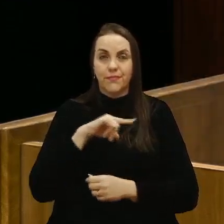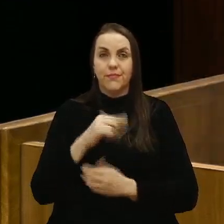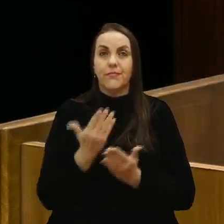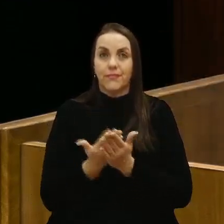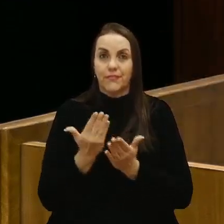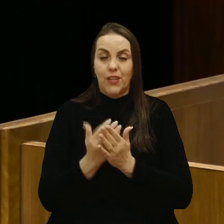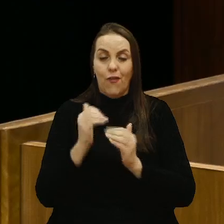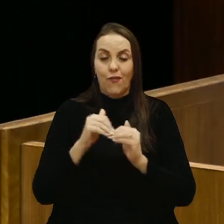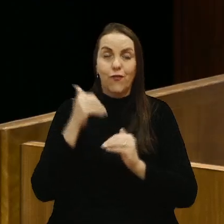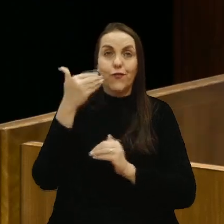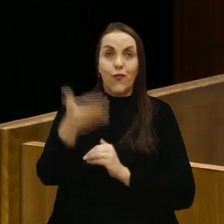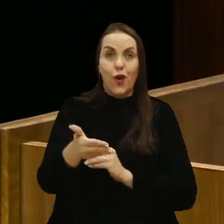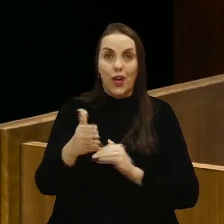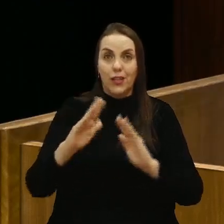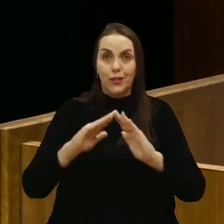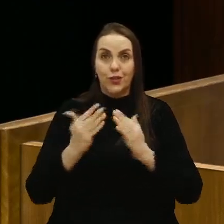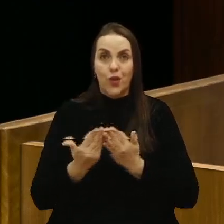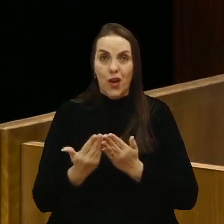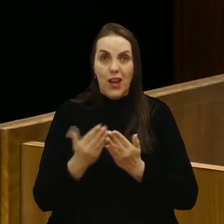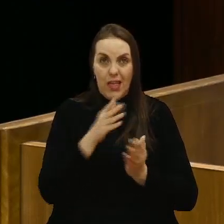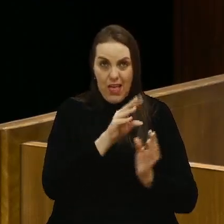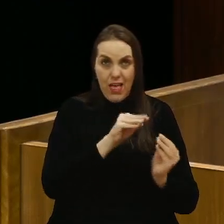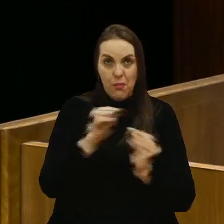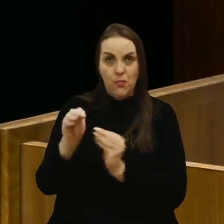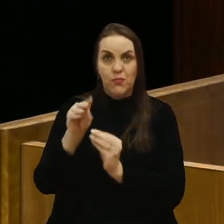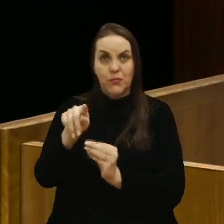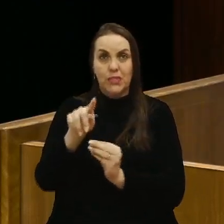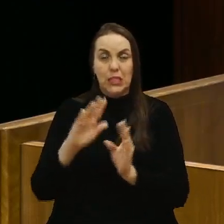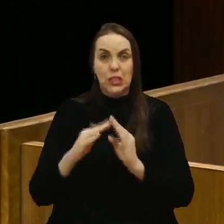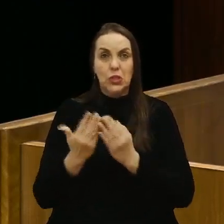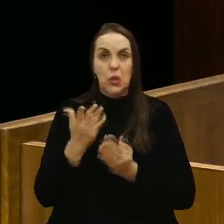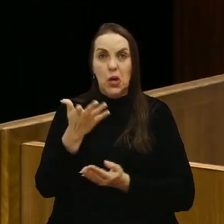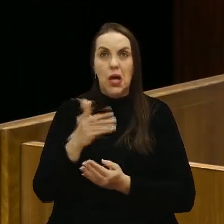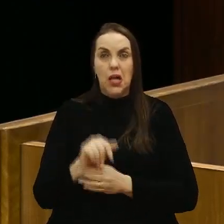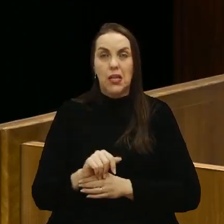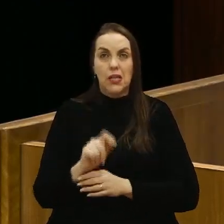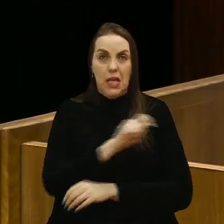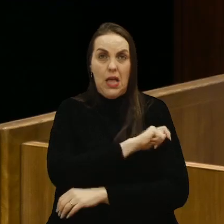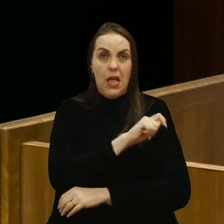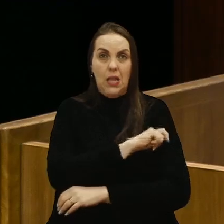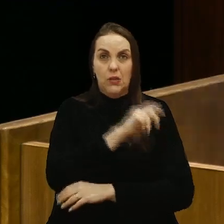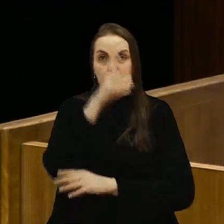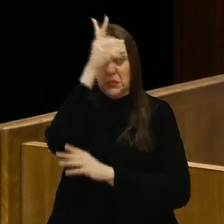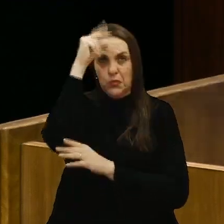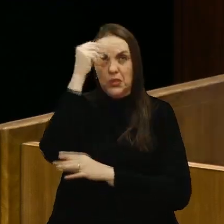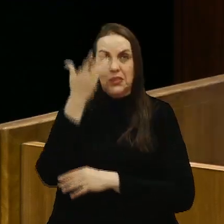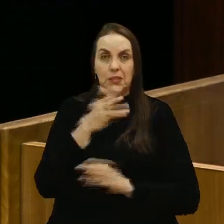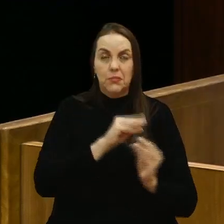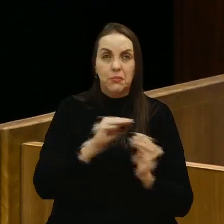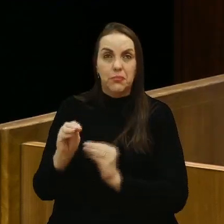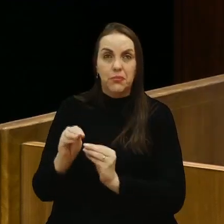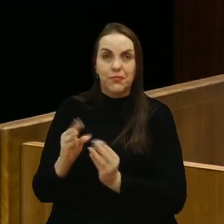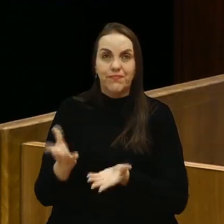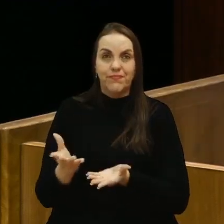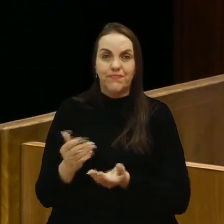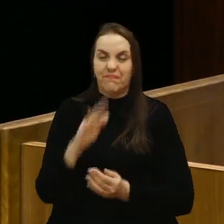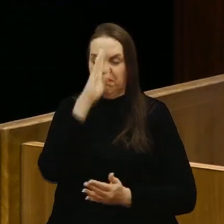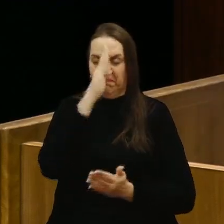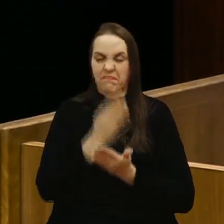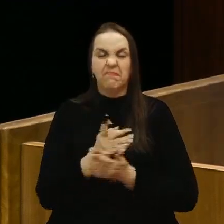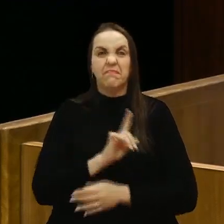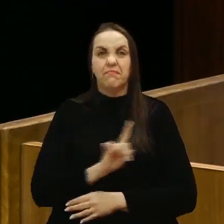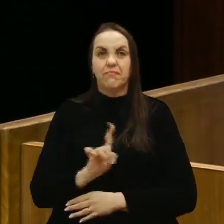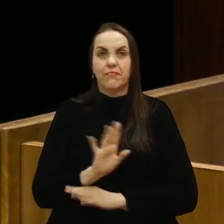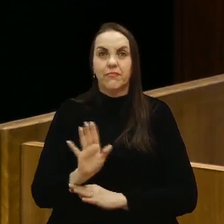no pátio. E é para essas escolas que os nossos estudantes municipais serão mandados? Eu acho que não. Por